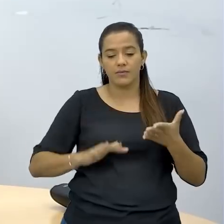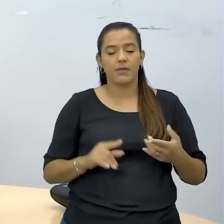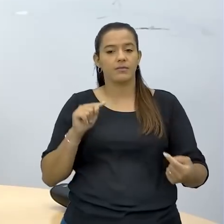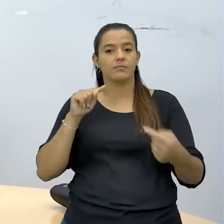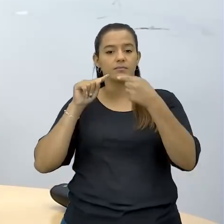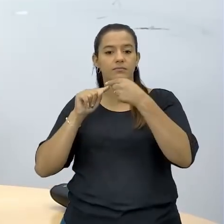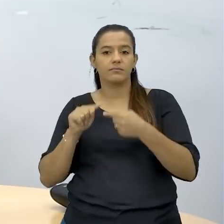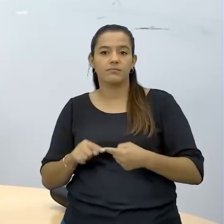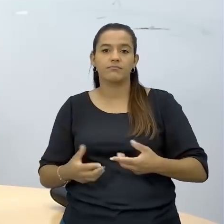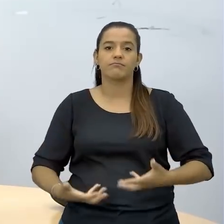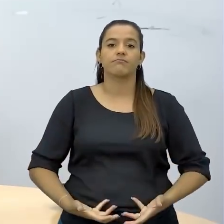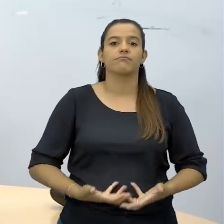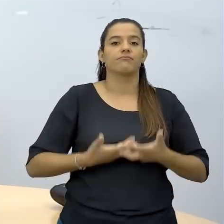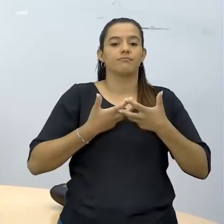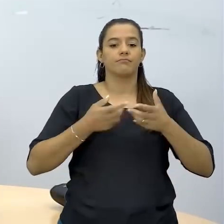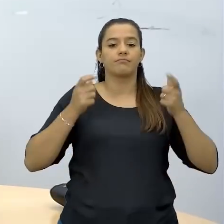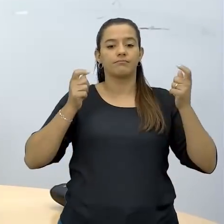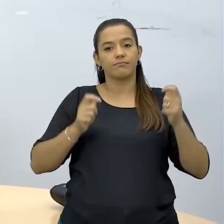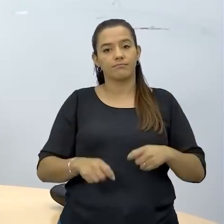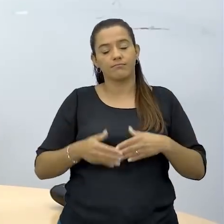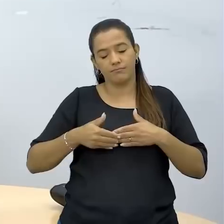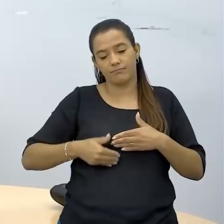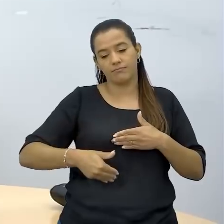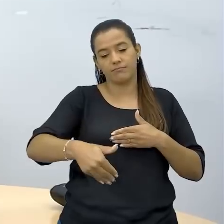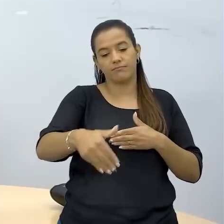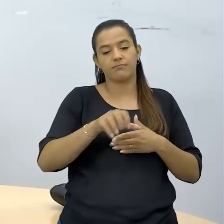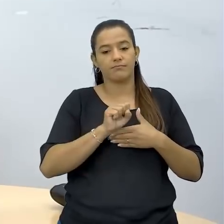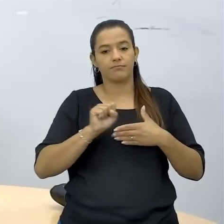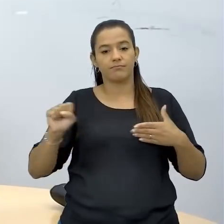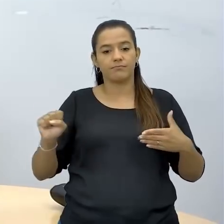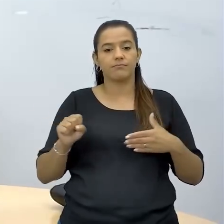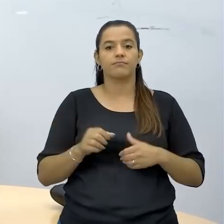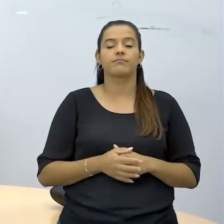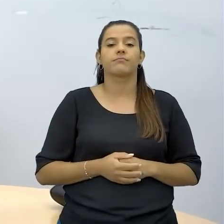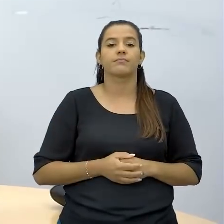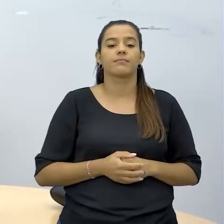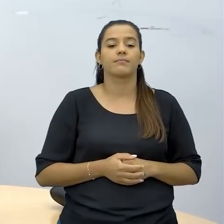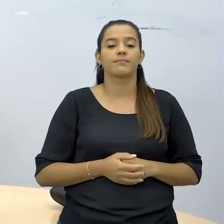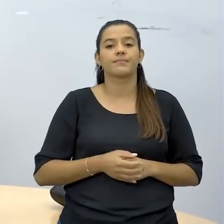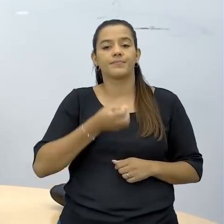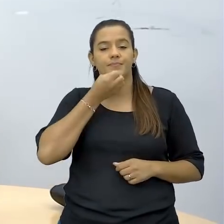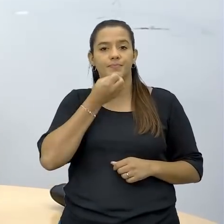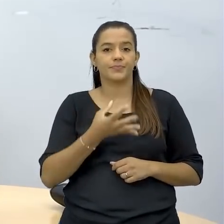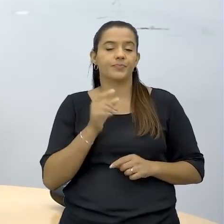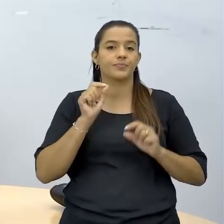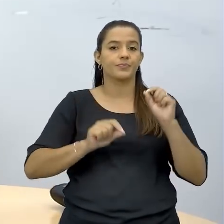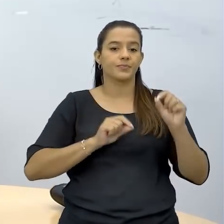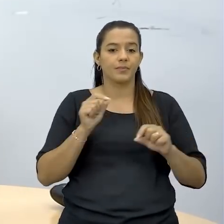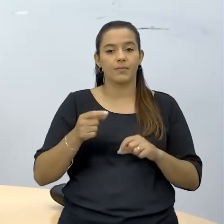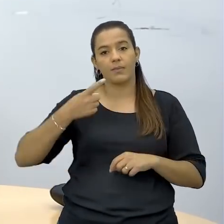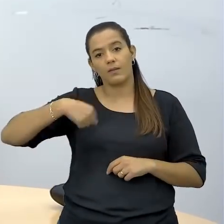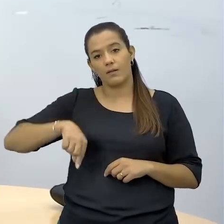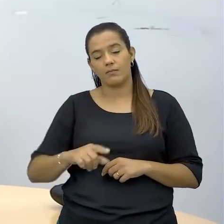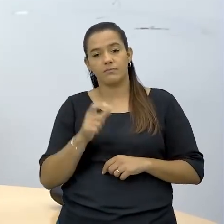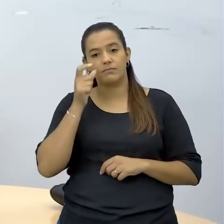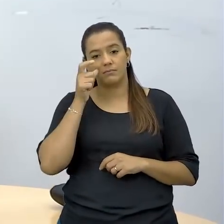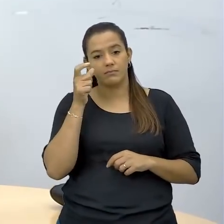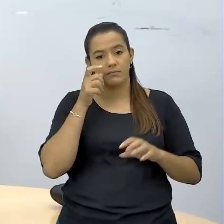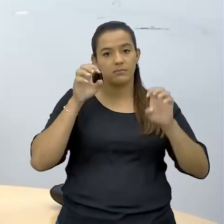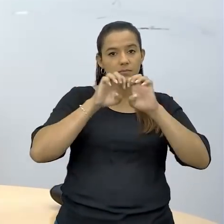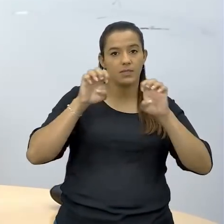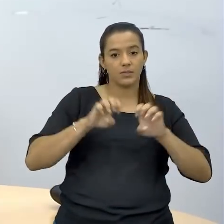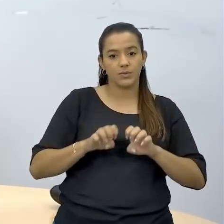e o engajamento aumente ao longo do semestre. Para isso, é bom a gente ficar sempre de olho na estrutura do